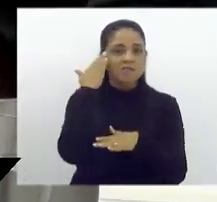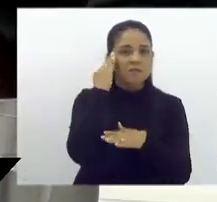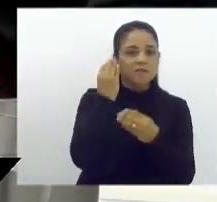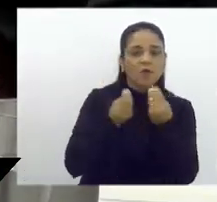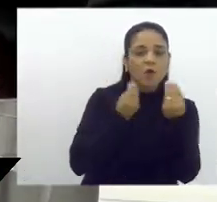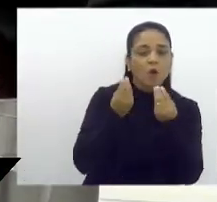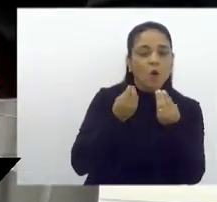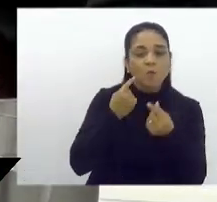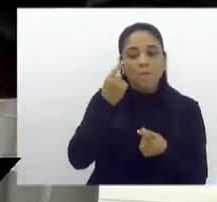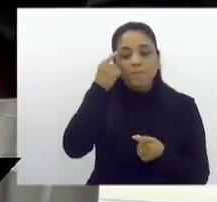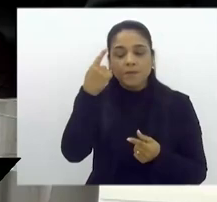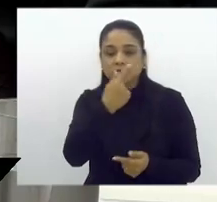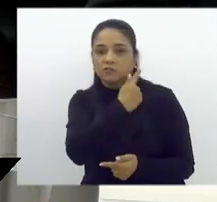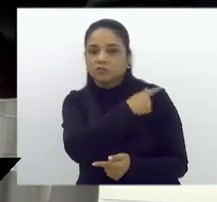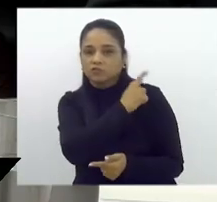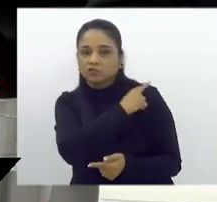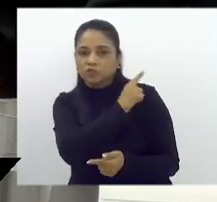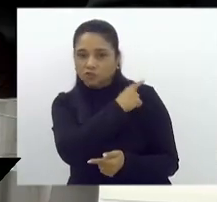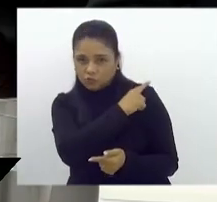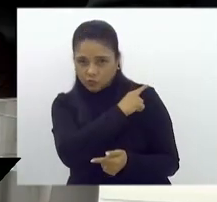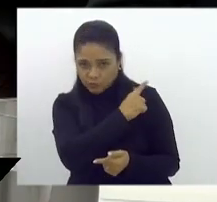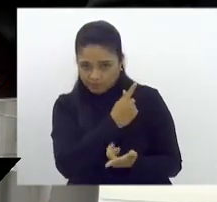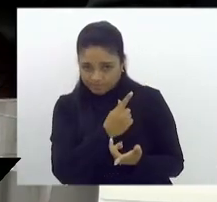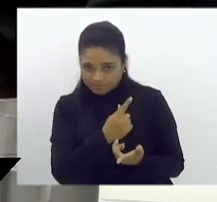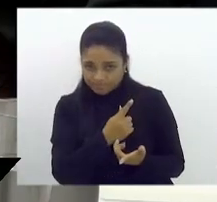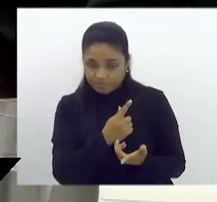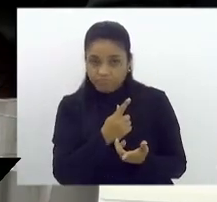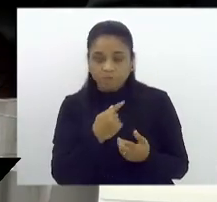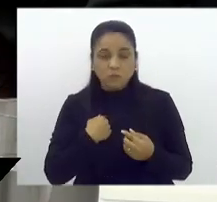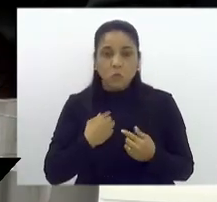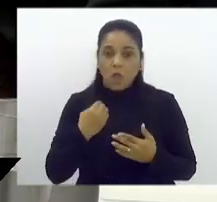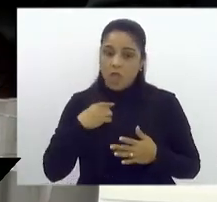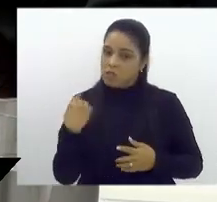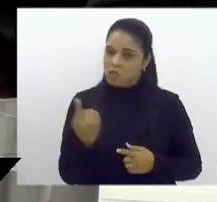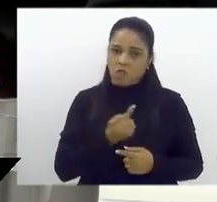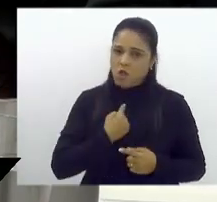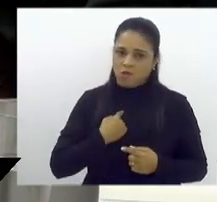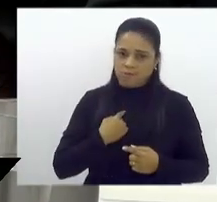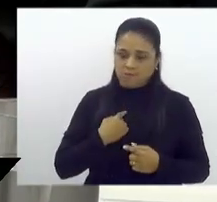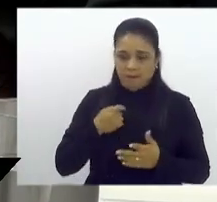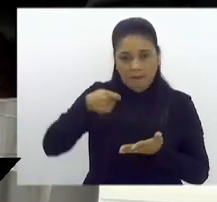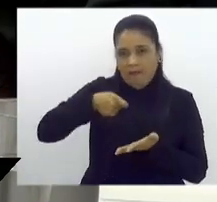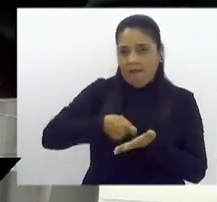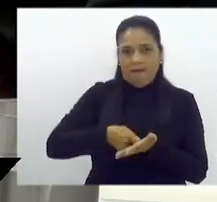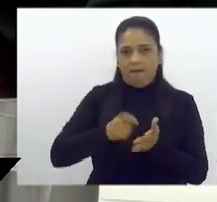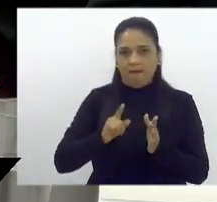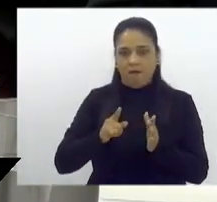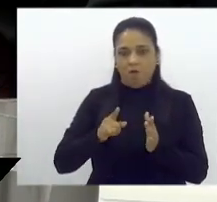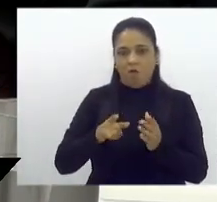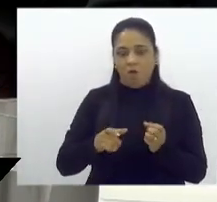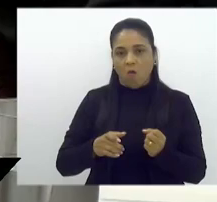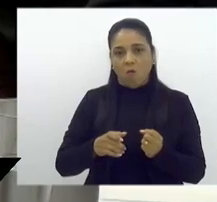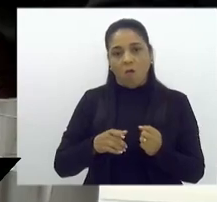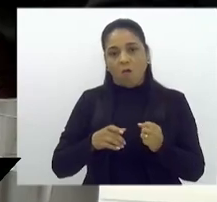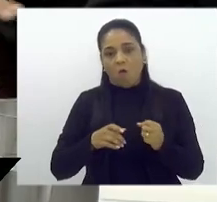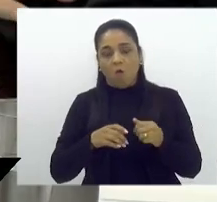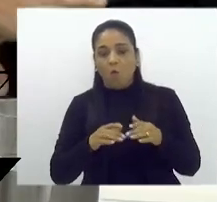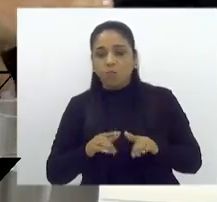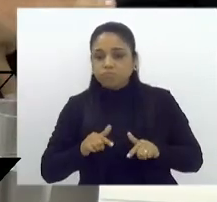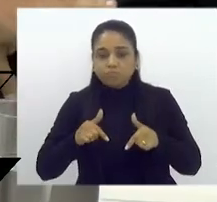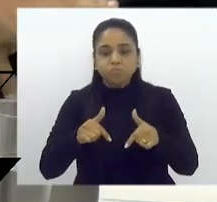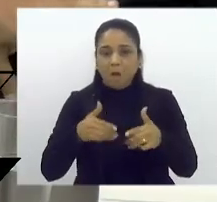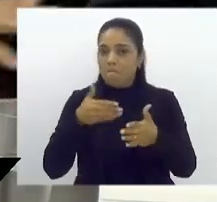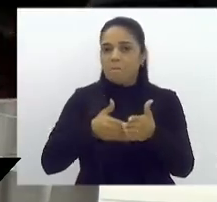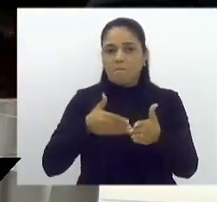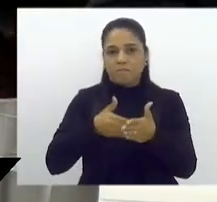que pensa o gestor, a gestora, porque não é pretensão nossa engessar ou amarrar a ação do